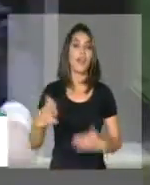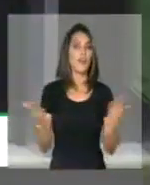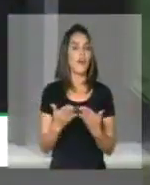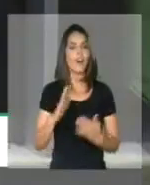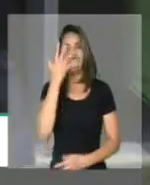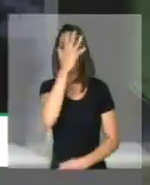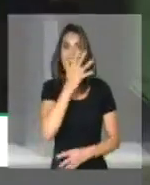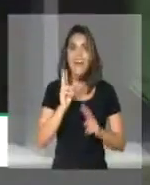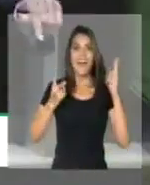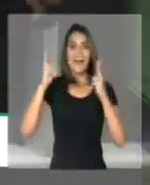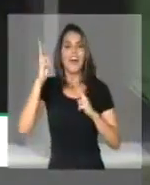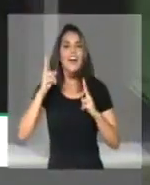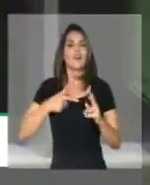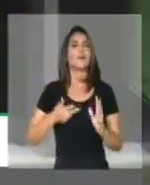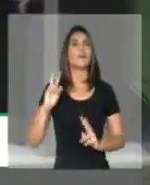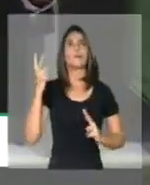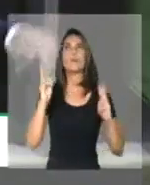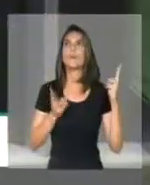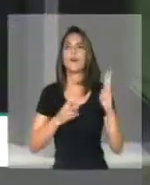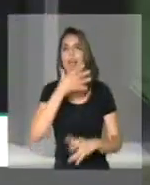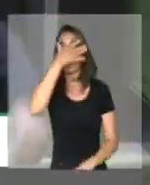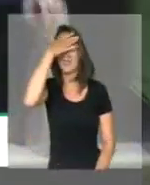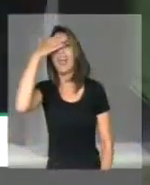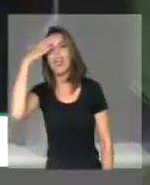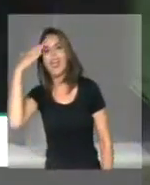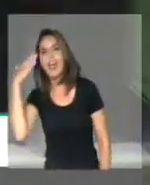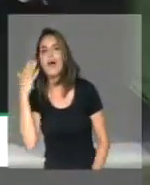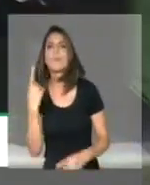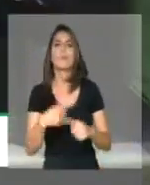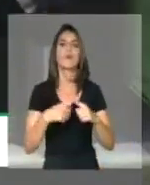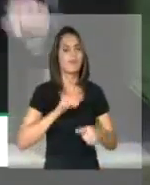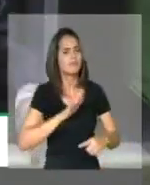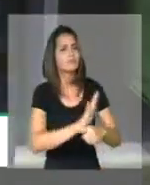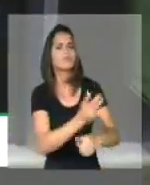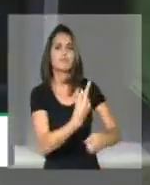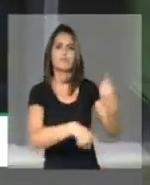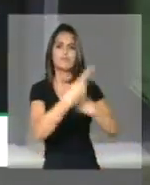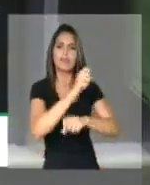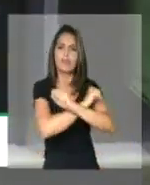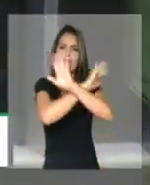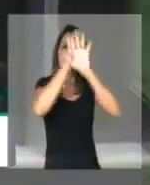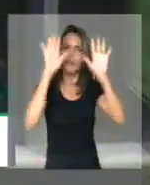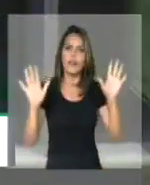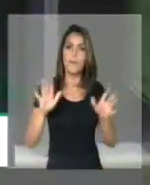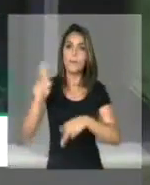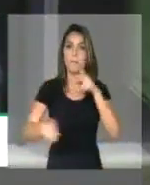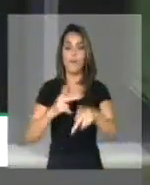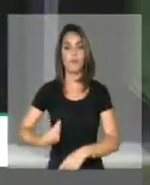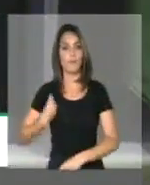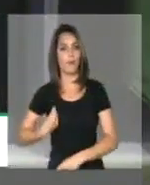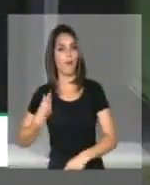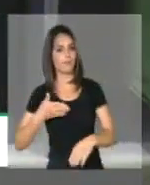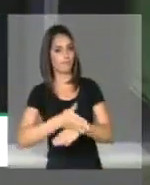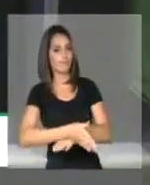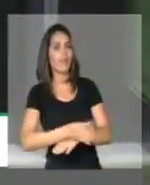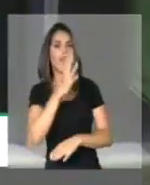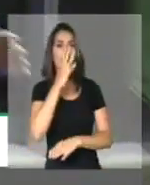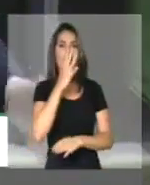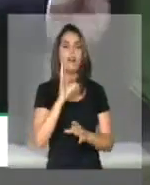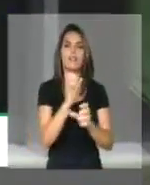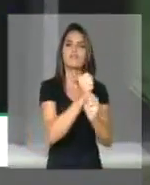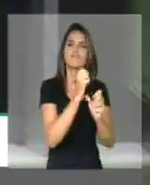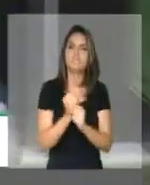bela contribuição para a transparência, para a participação popular e para o acompanhamento das finanças da